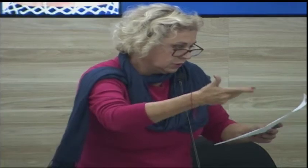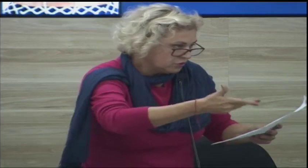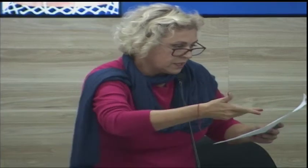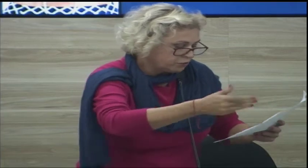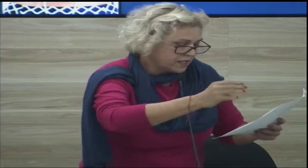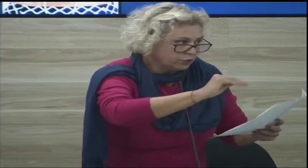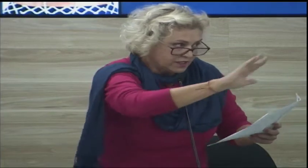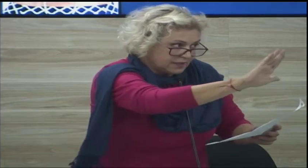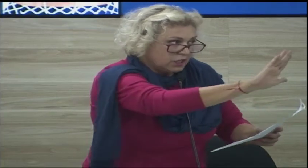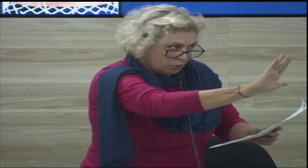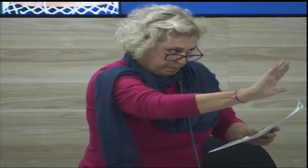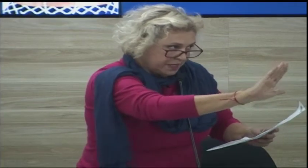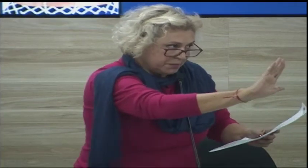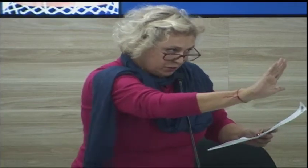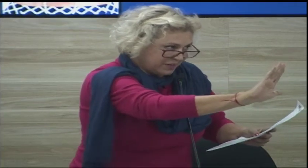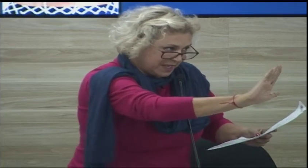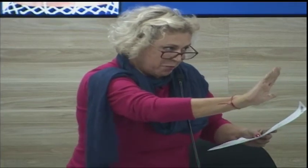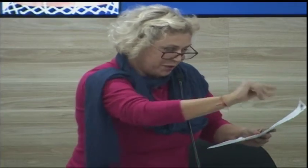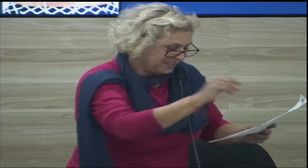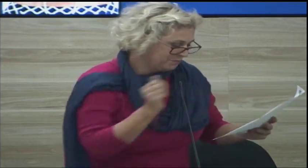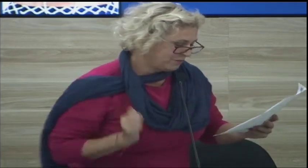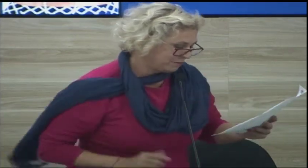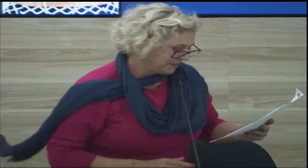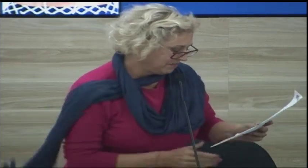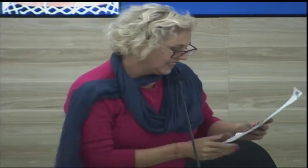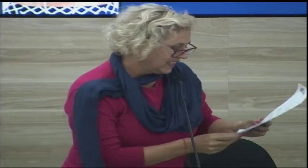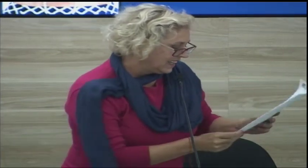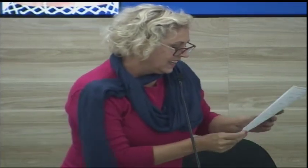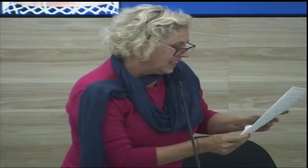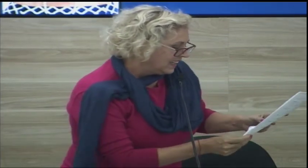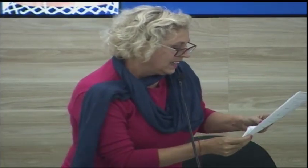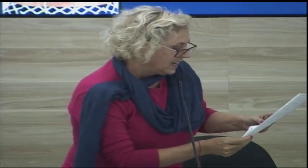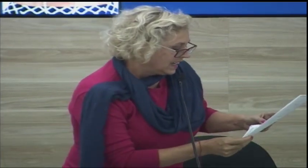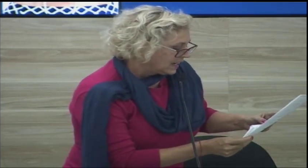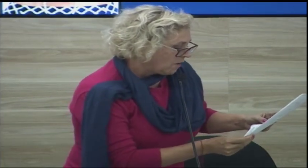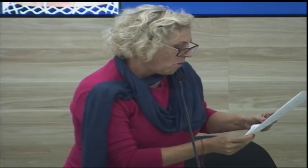mas sou a favor eu permiti daqui a pouquinho sábado